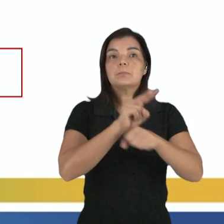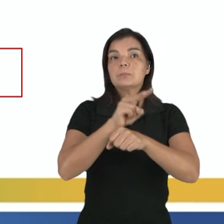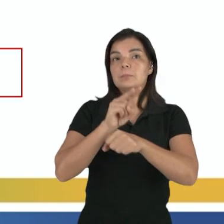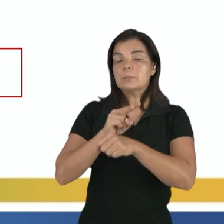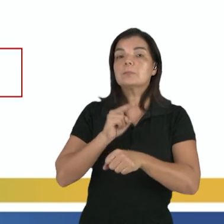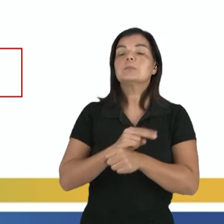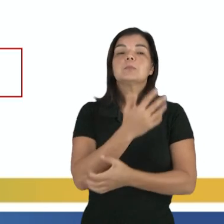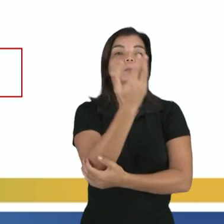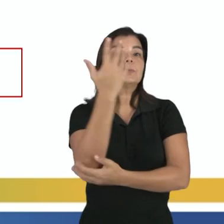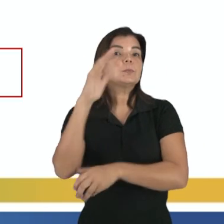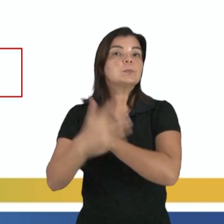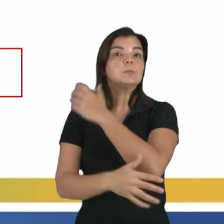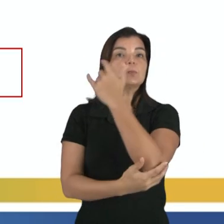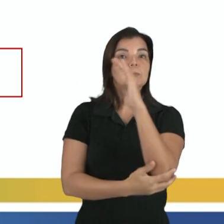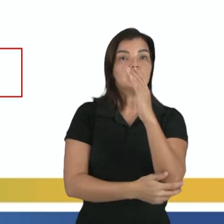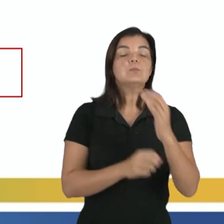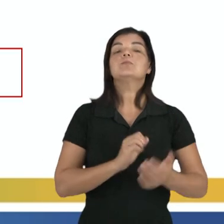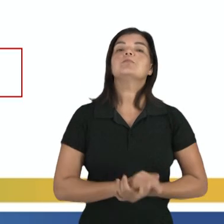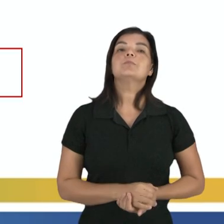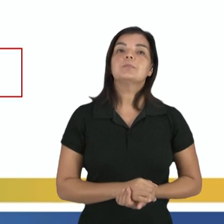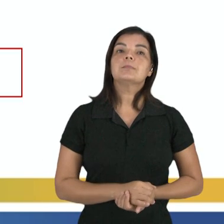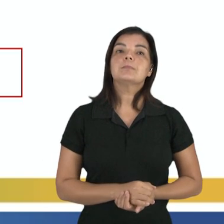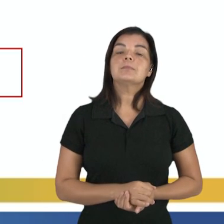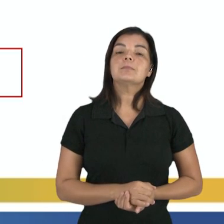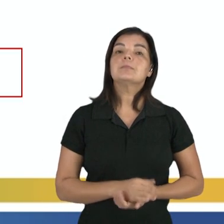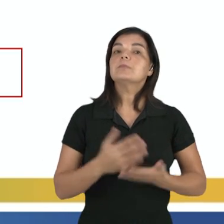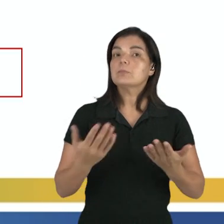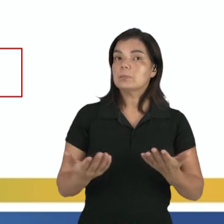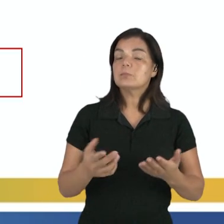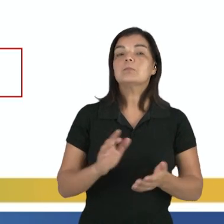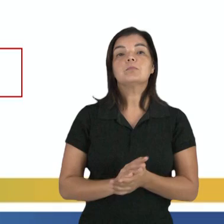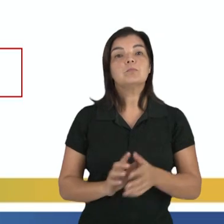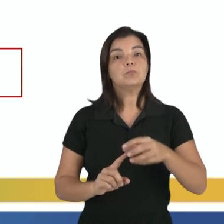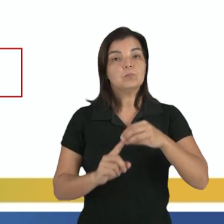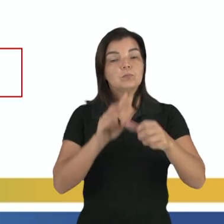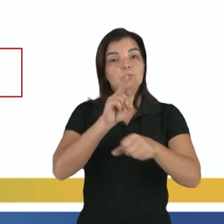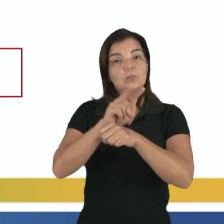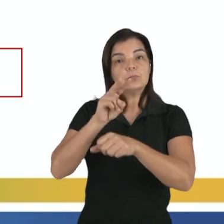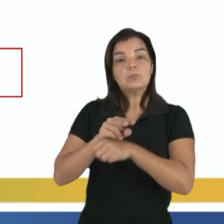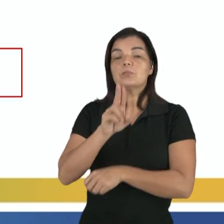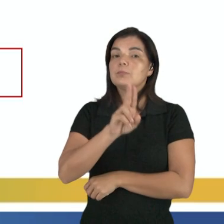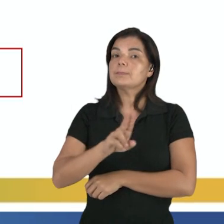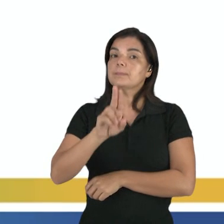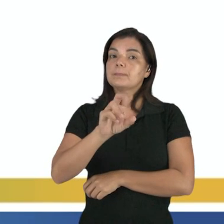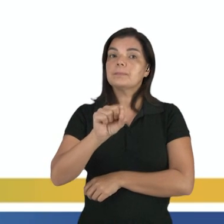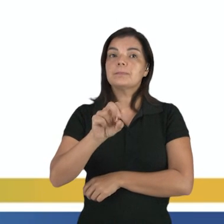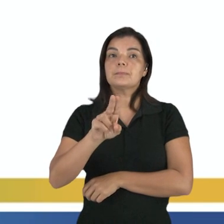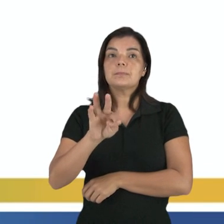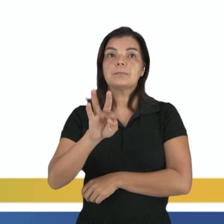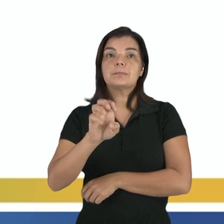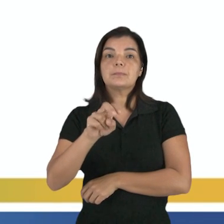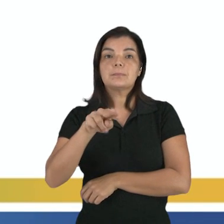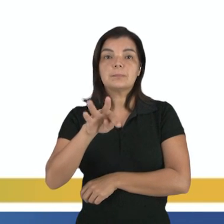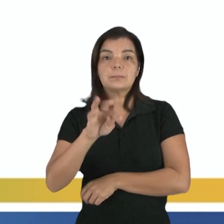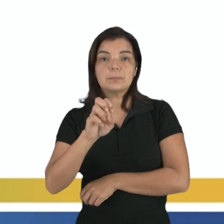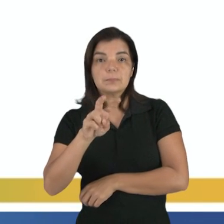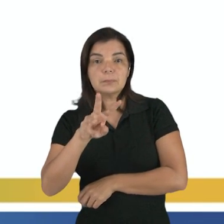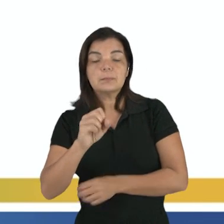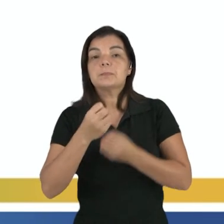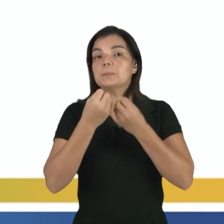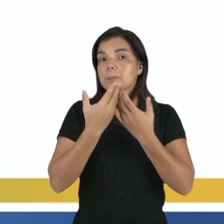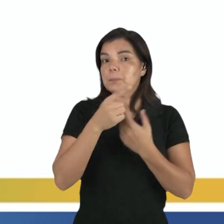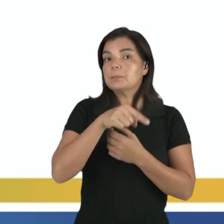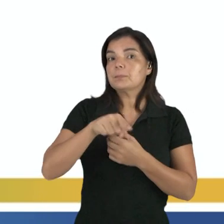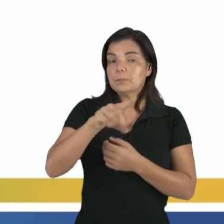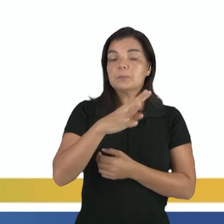proteção ambiental. A área de proteção ambiental ela é uma unidade de conservação de uso sustentável. Bom, agora que